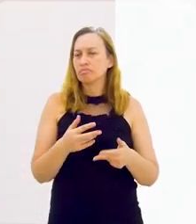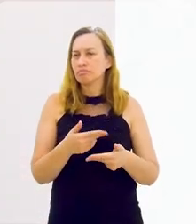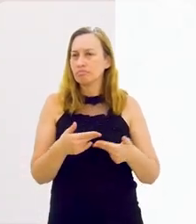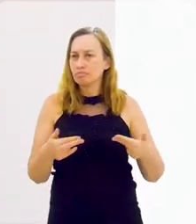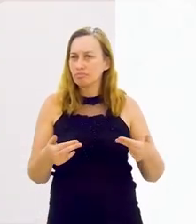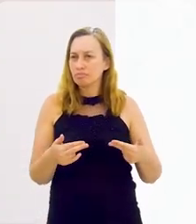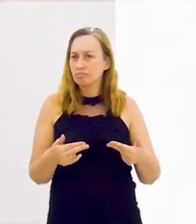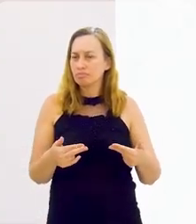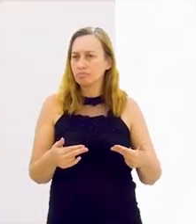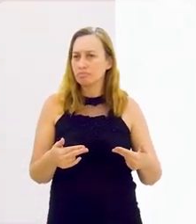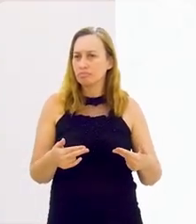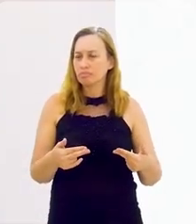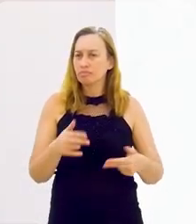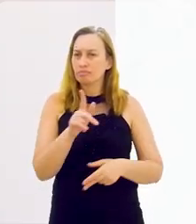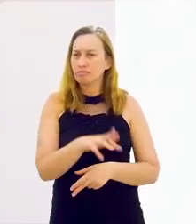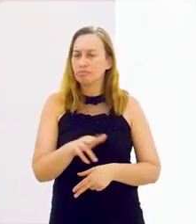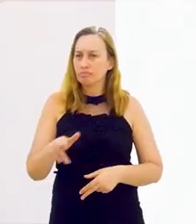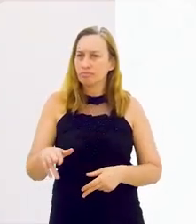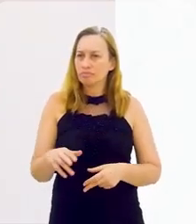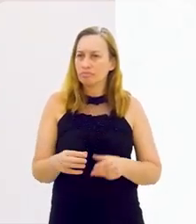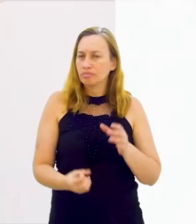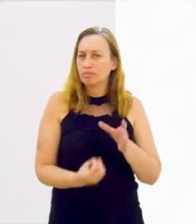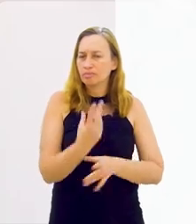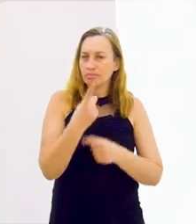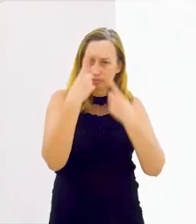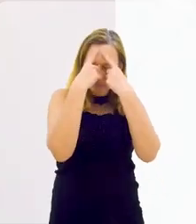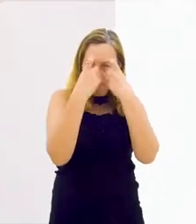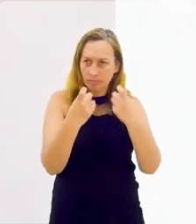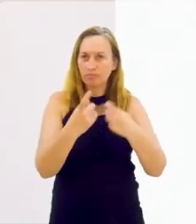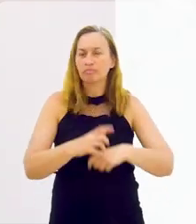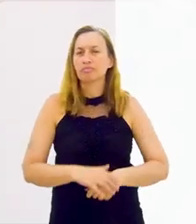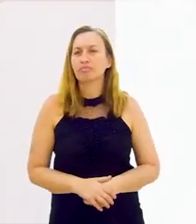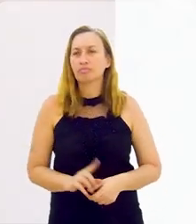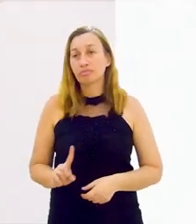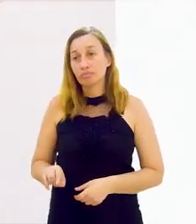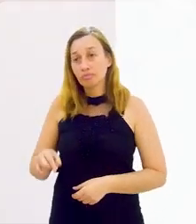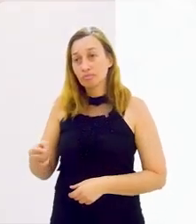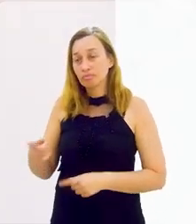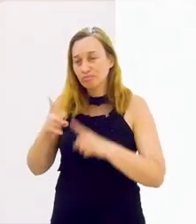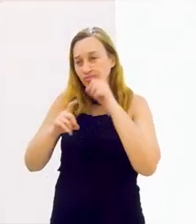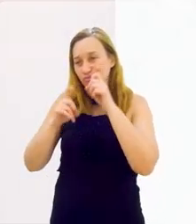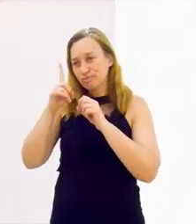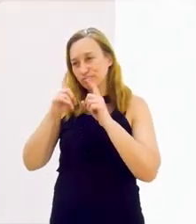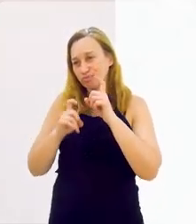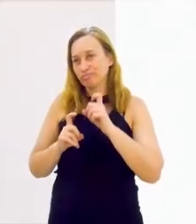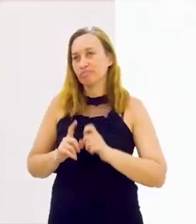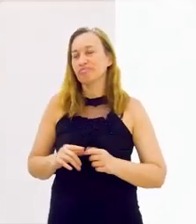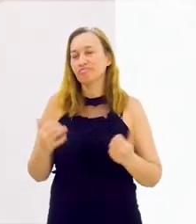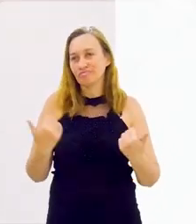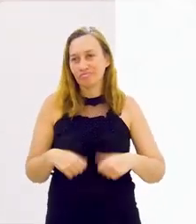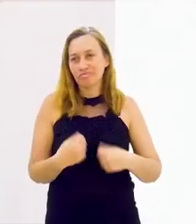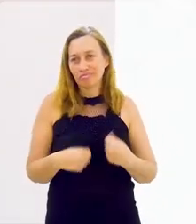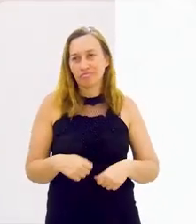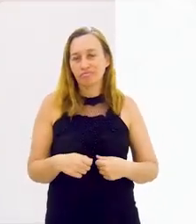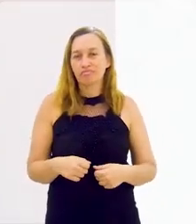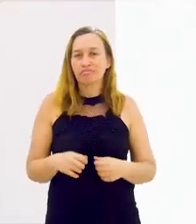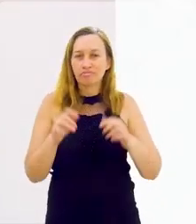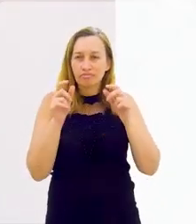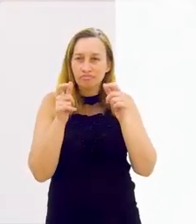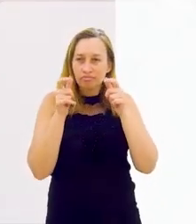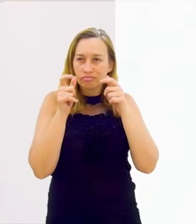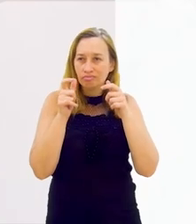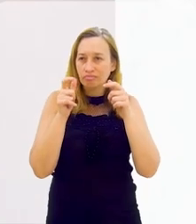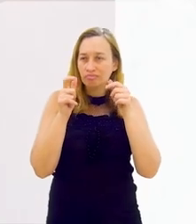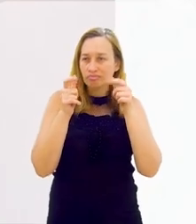violência, o que elas presenciam. A reprodução da violência e o oposto, né? A